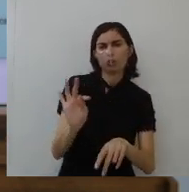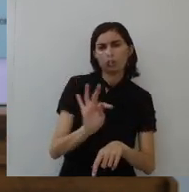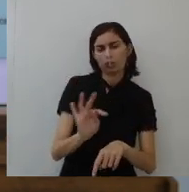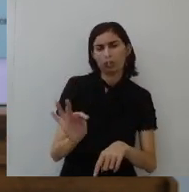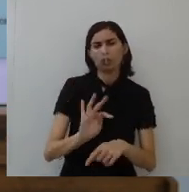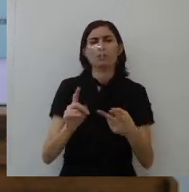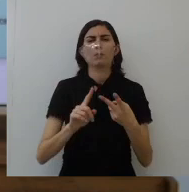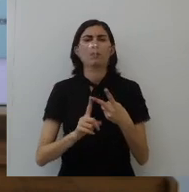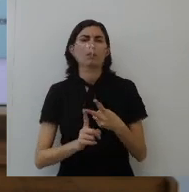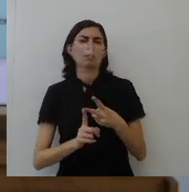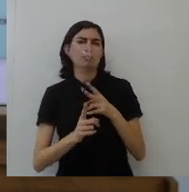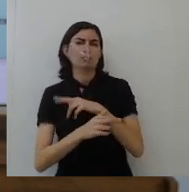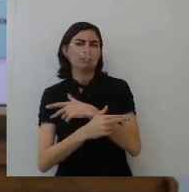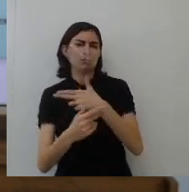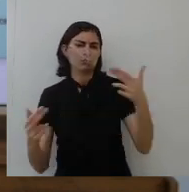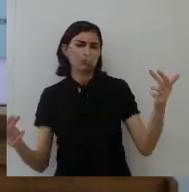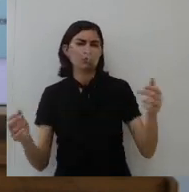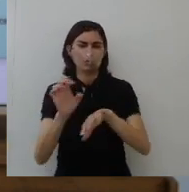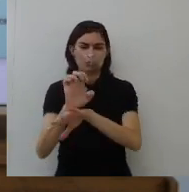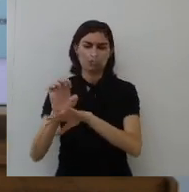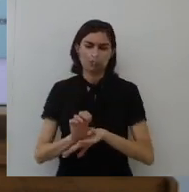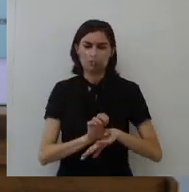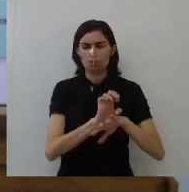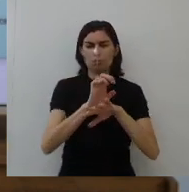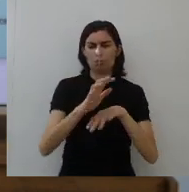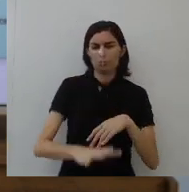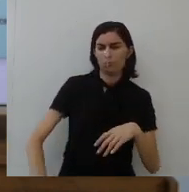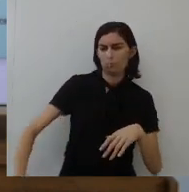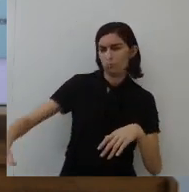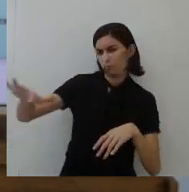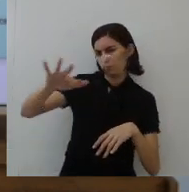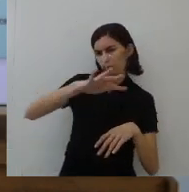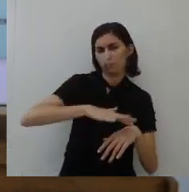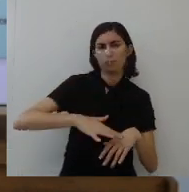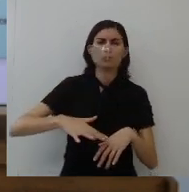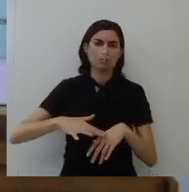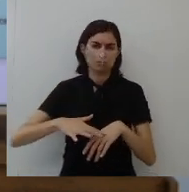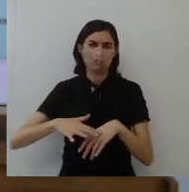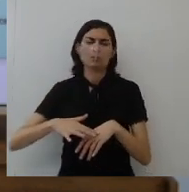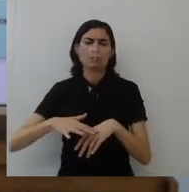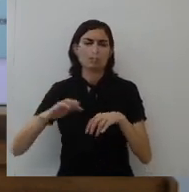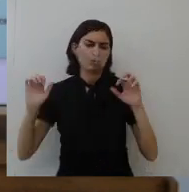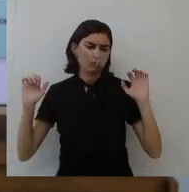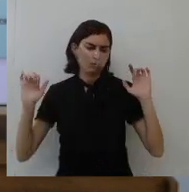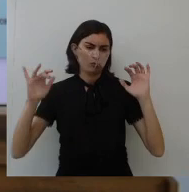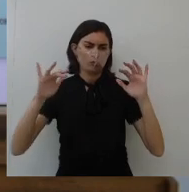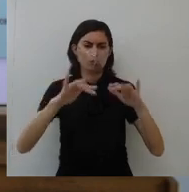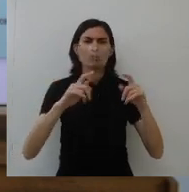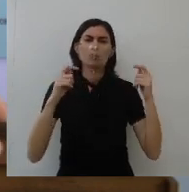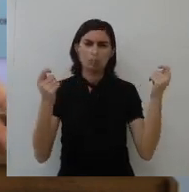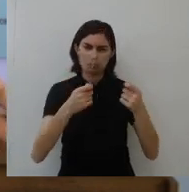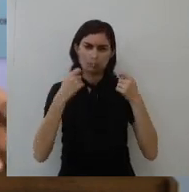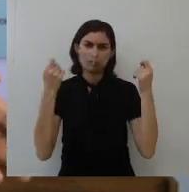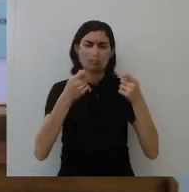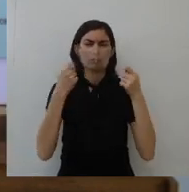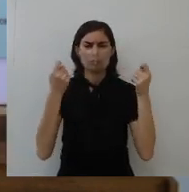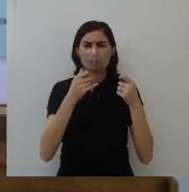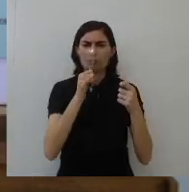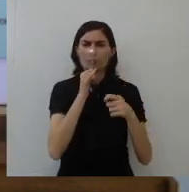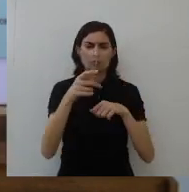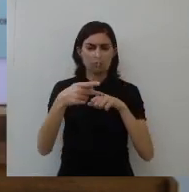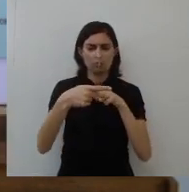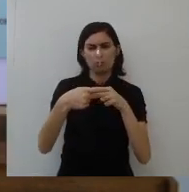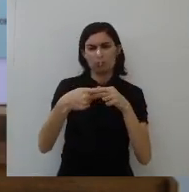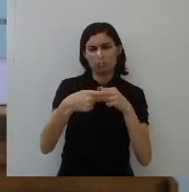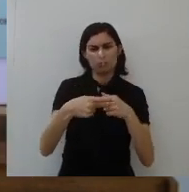Então as pessoas saem de diversos lugares do estado ou daquela região, né, do agreste para aquela cidade de Caruaru, por exemplo.